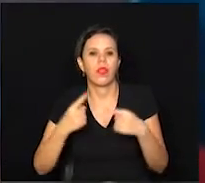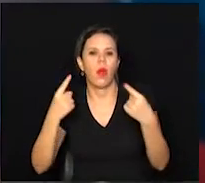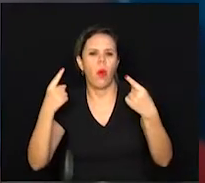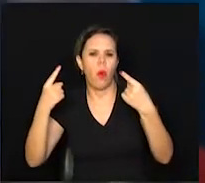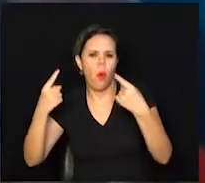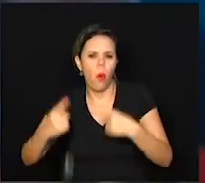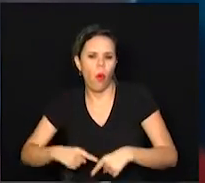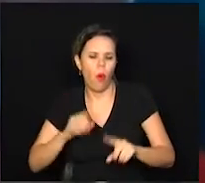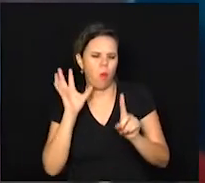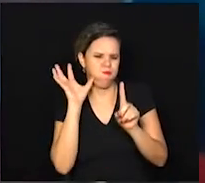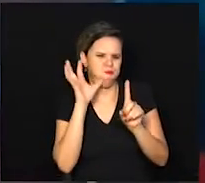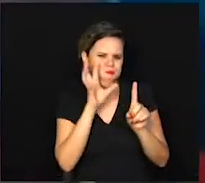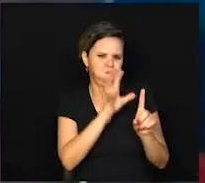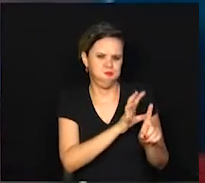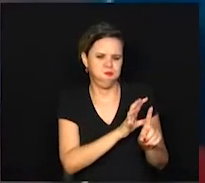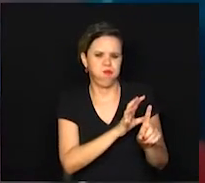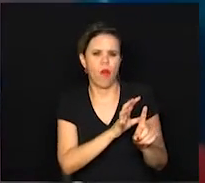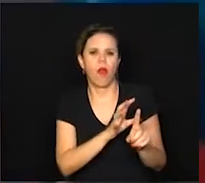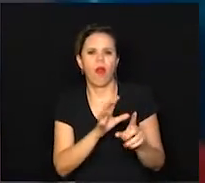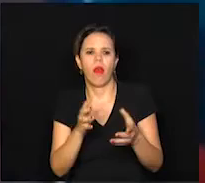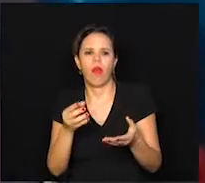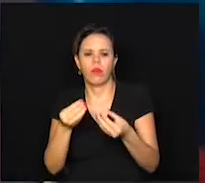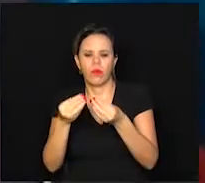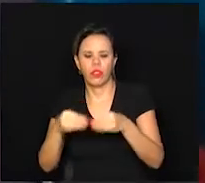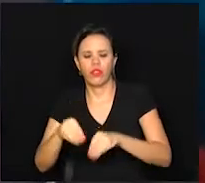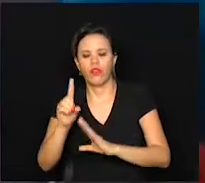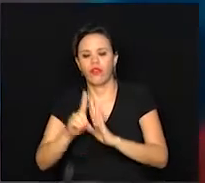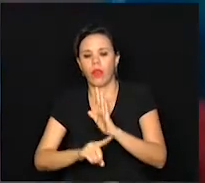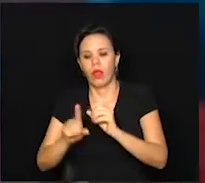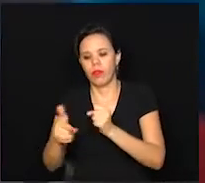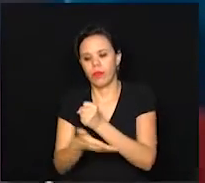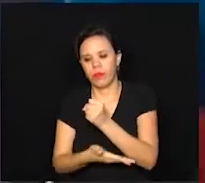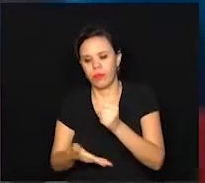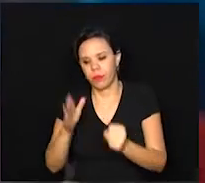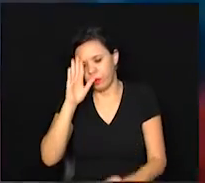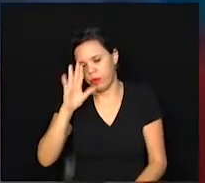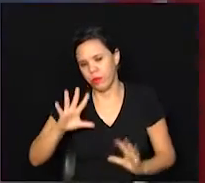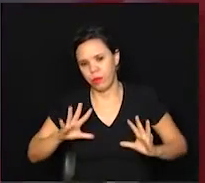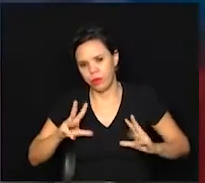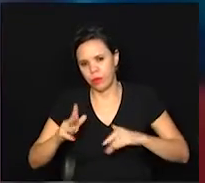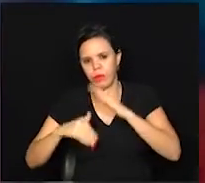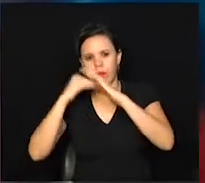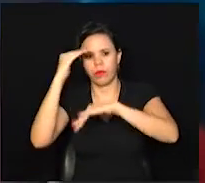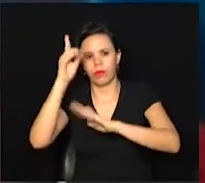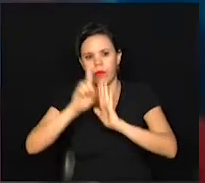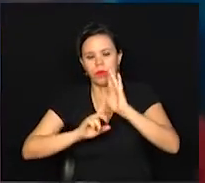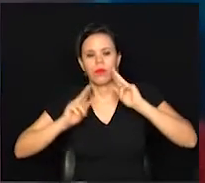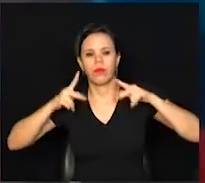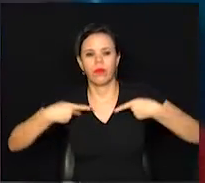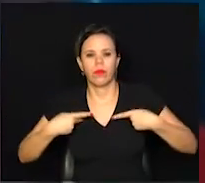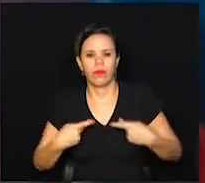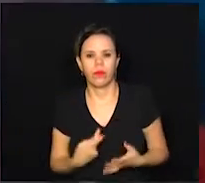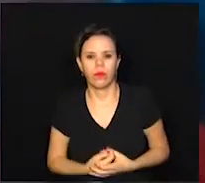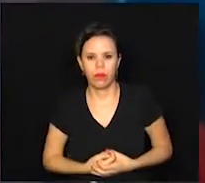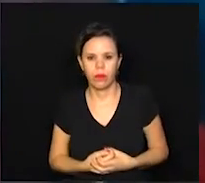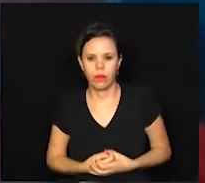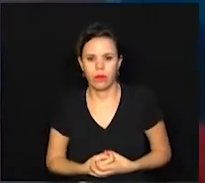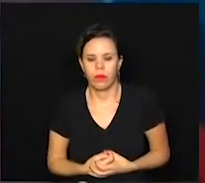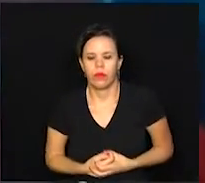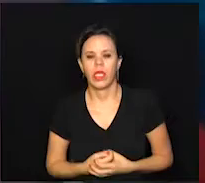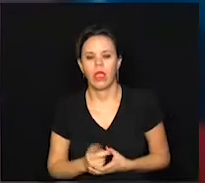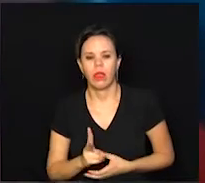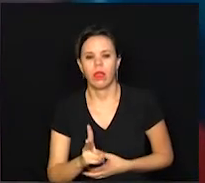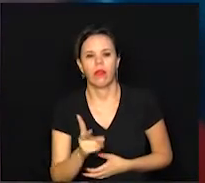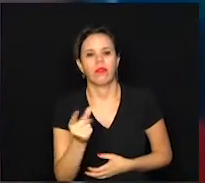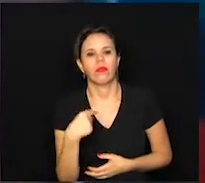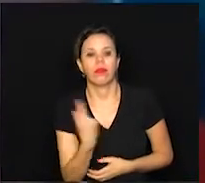opressão, contra as injustiças, e essa é a base fundamental de toda a construção dos direitos humanos, e é uma construção permanente, né?